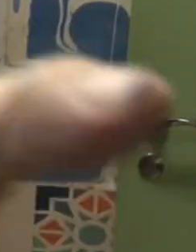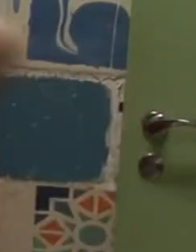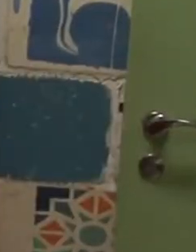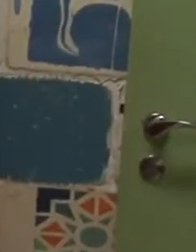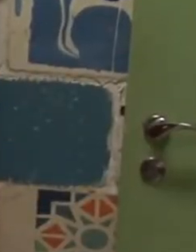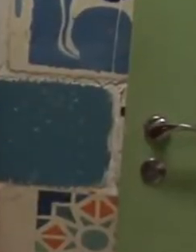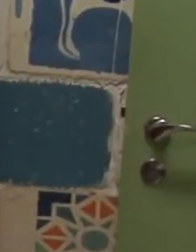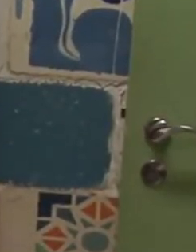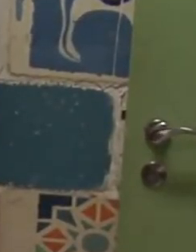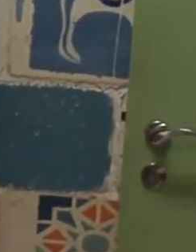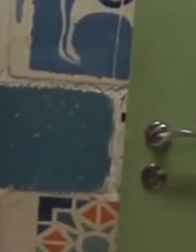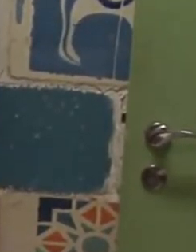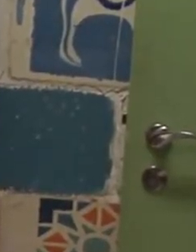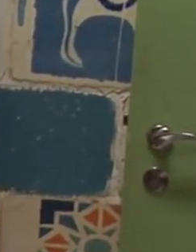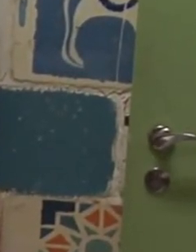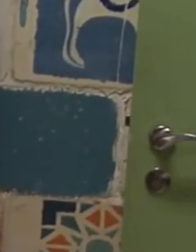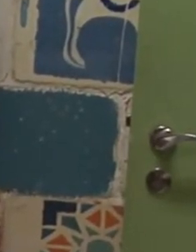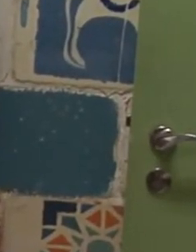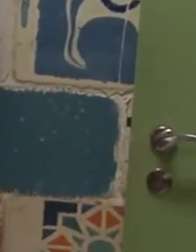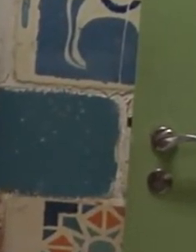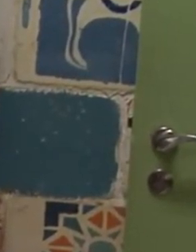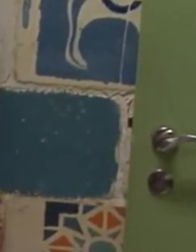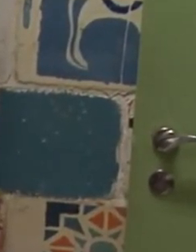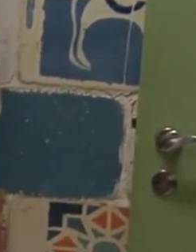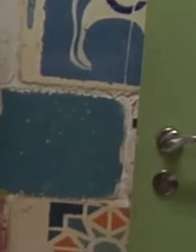naquela máquina que está ali, faço um pedaço dele, etc.